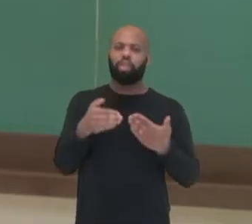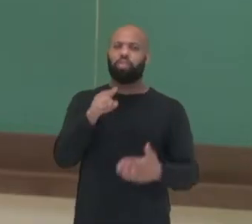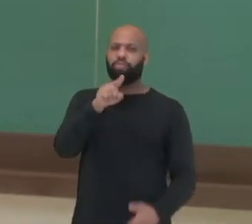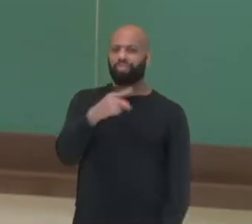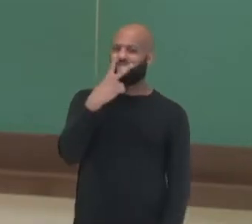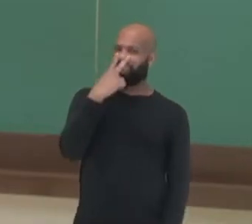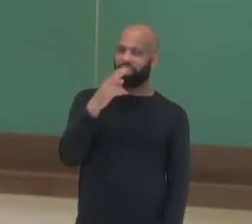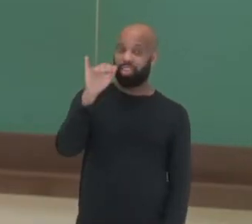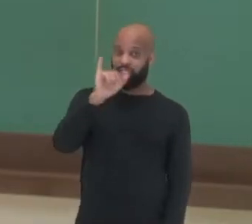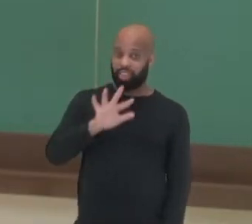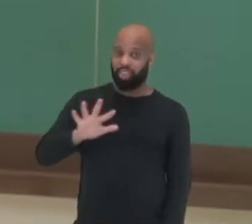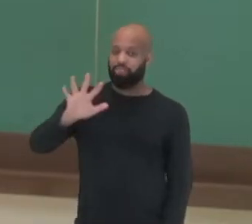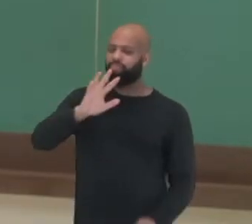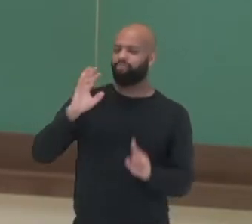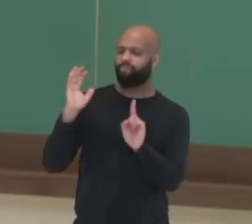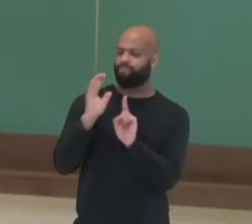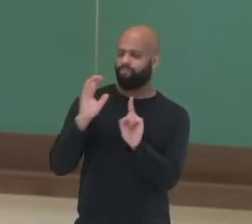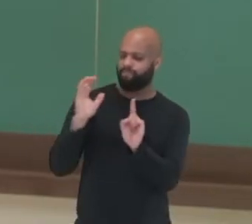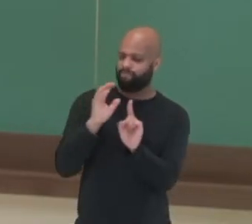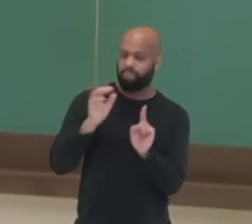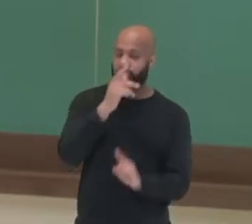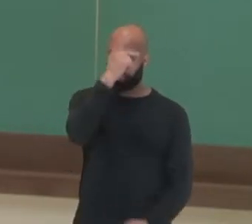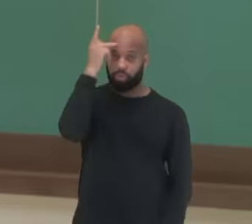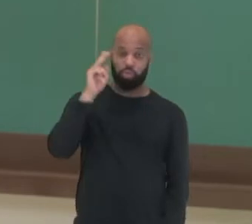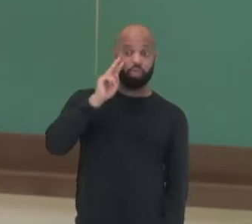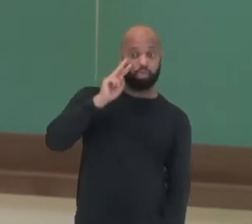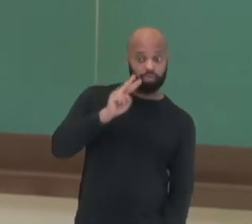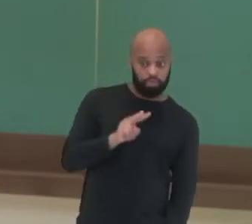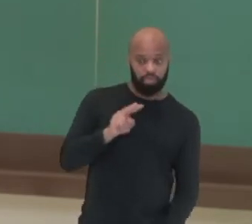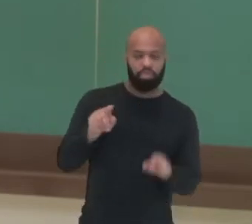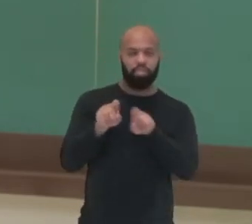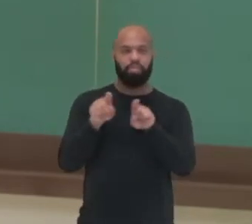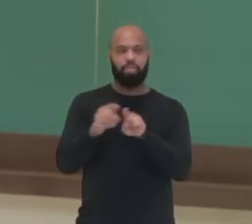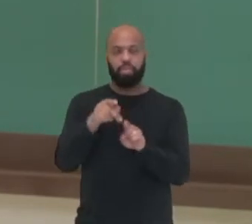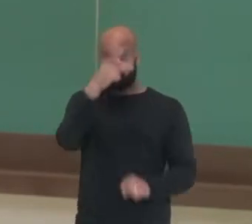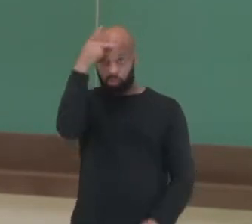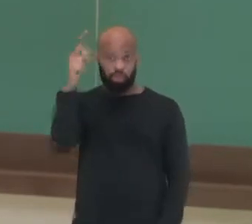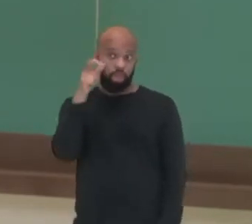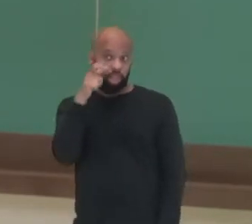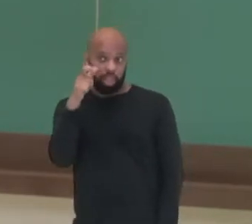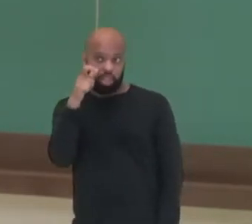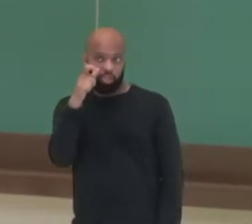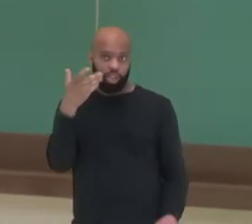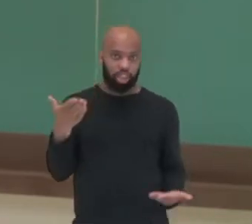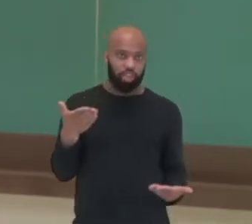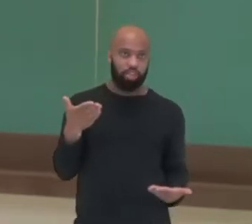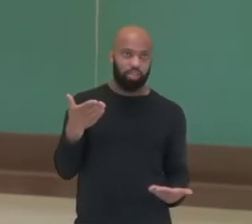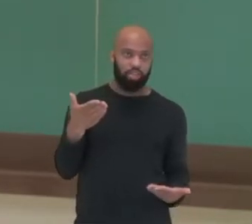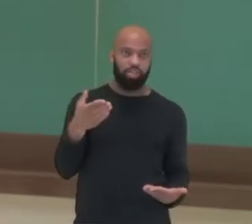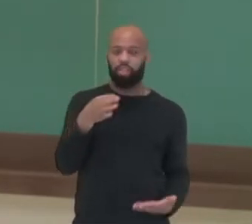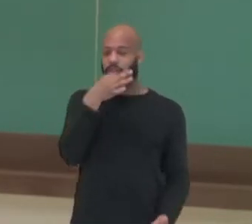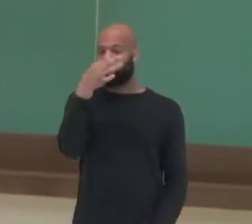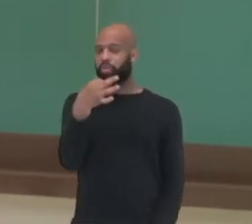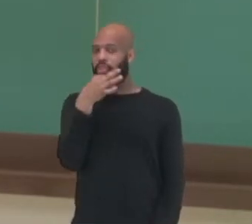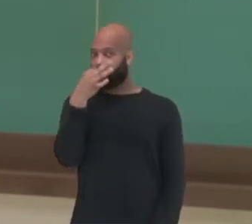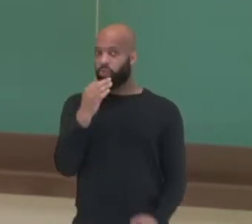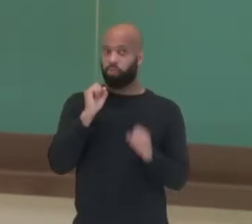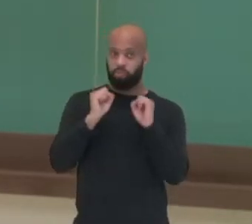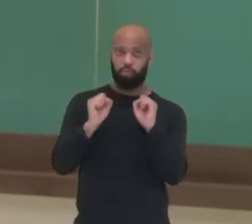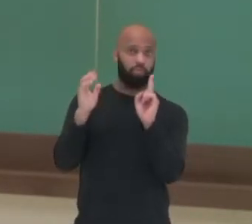as imagens elas têm influência em quem está lendo ou quem está lá assistindo com relação à opinião dessas